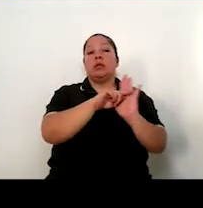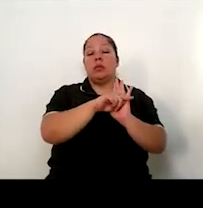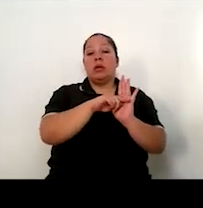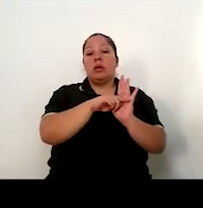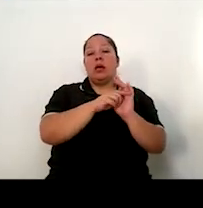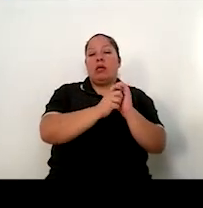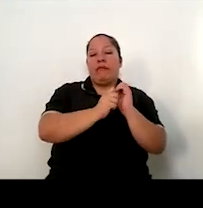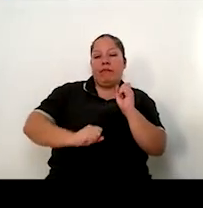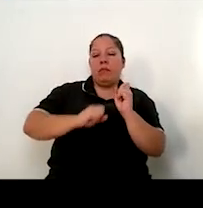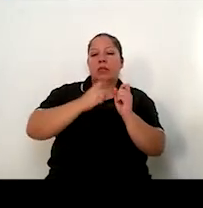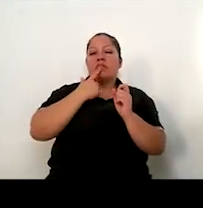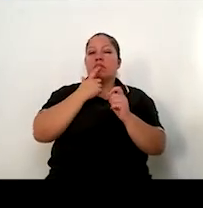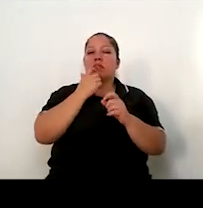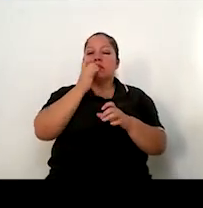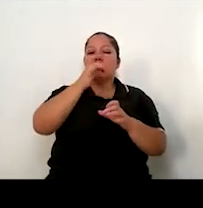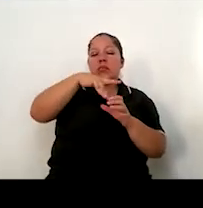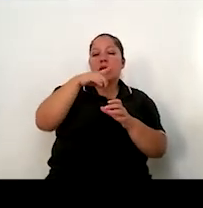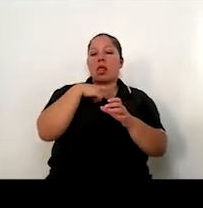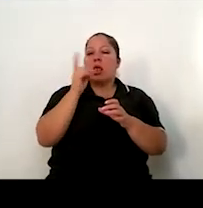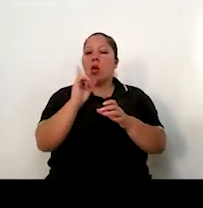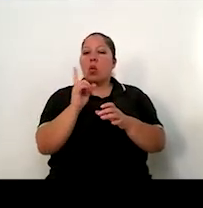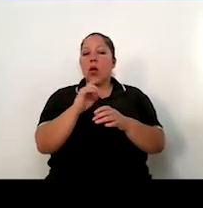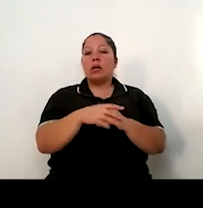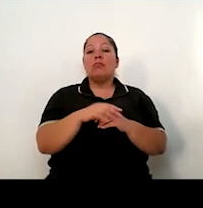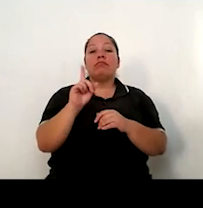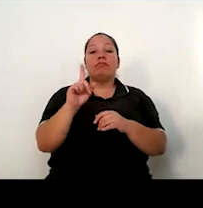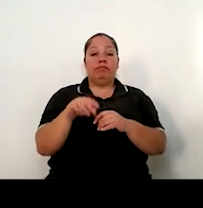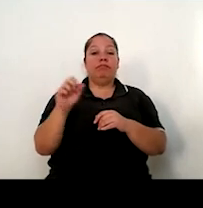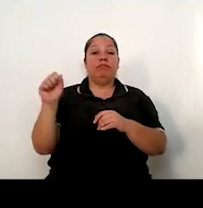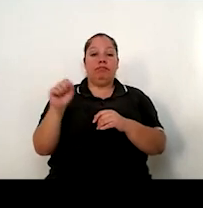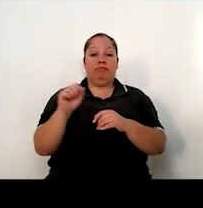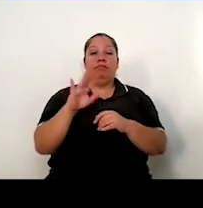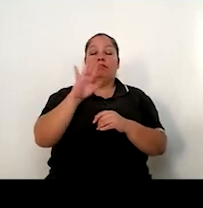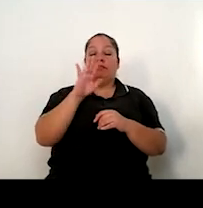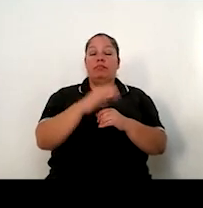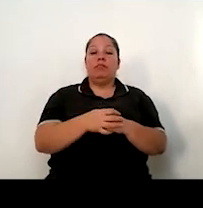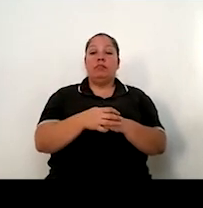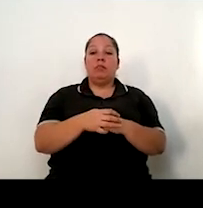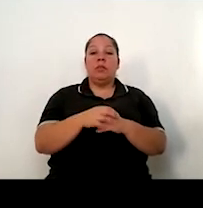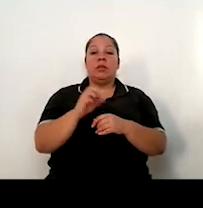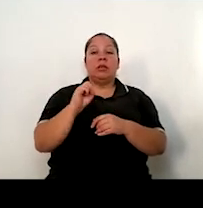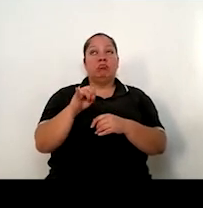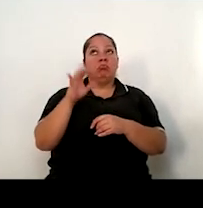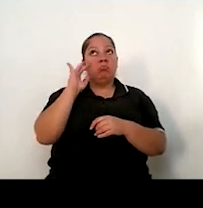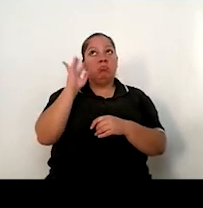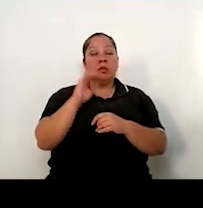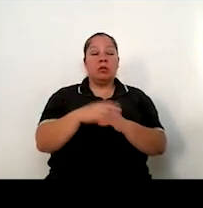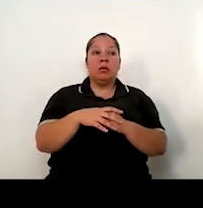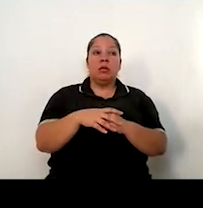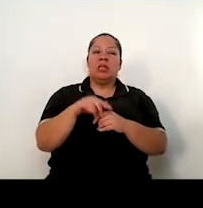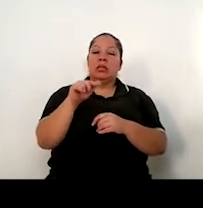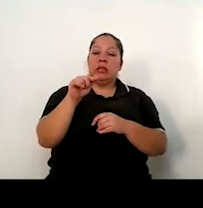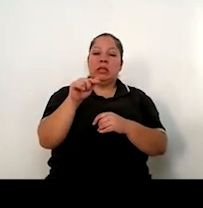procedimento caro, tá? E se a gente imaginar que em torno de 7%